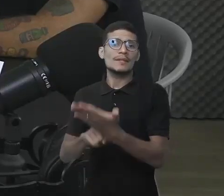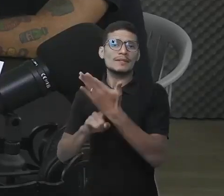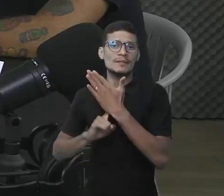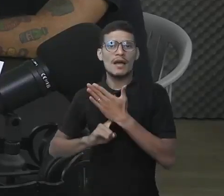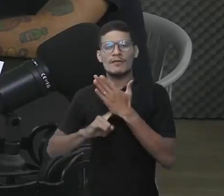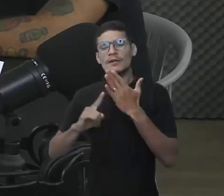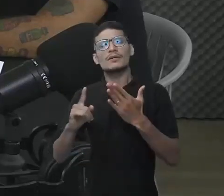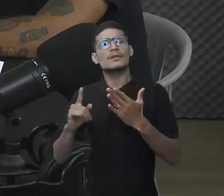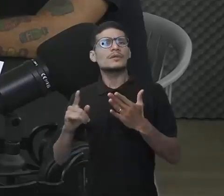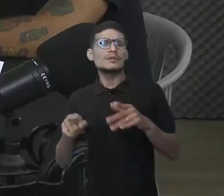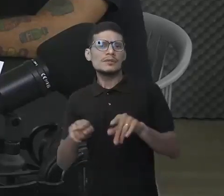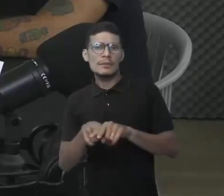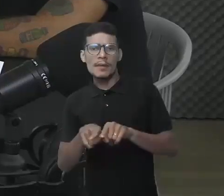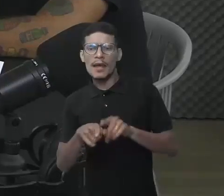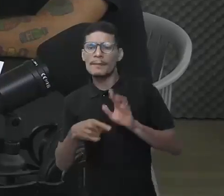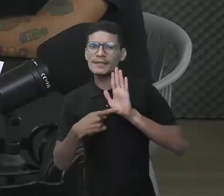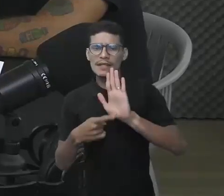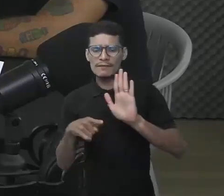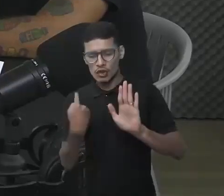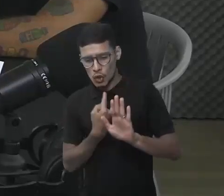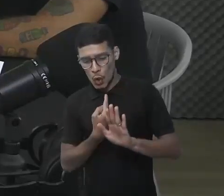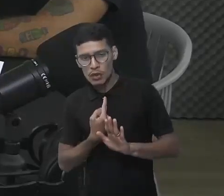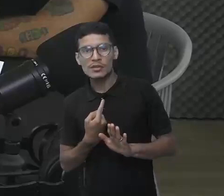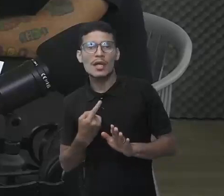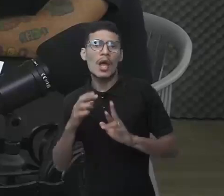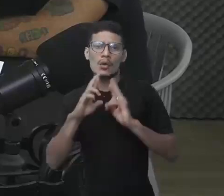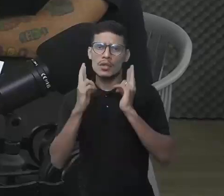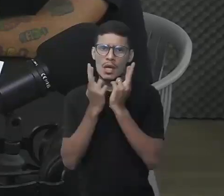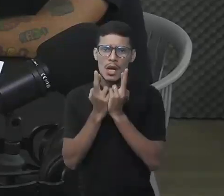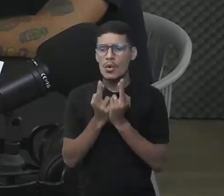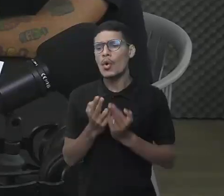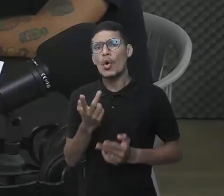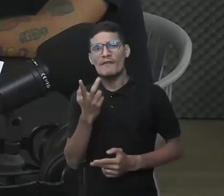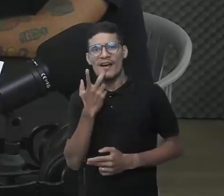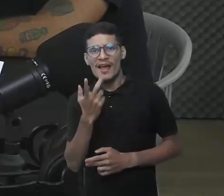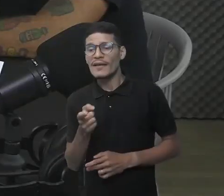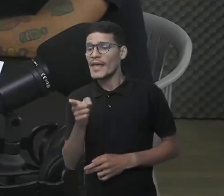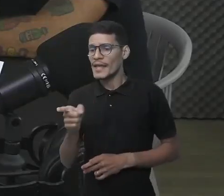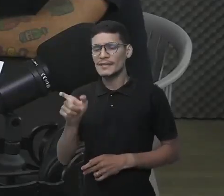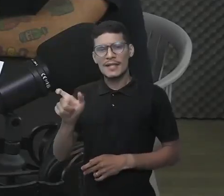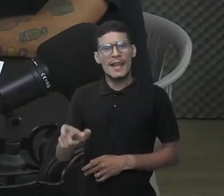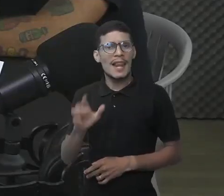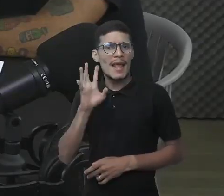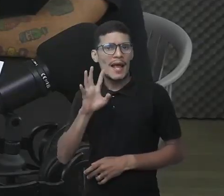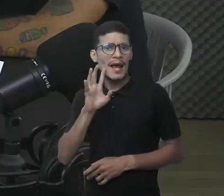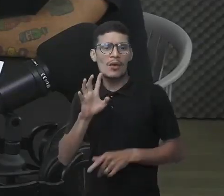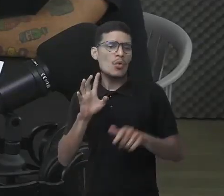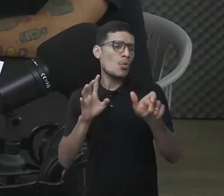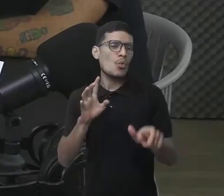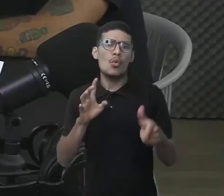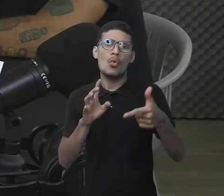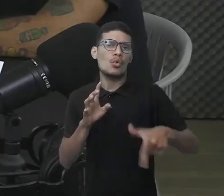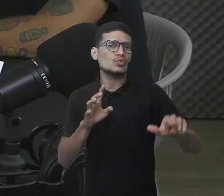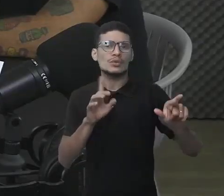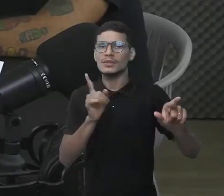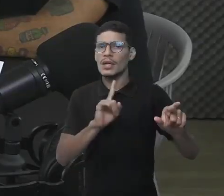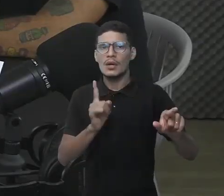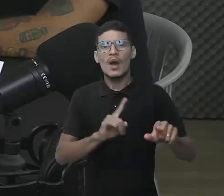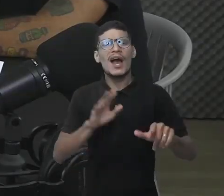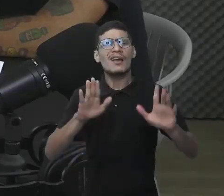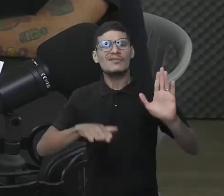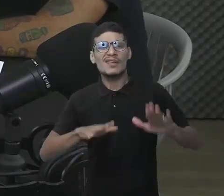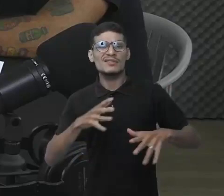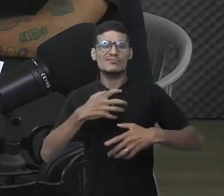uma reunião com a gente, e a gente disse: não, esse está legal, esse não. Porque às vezes um adolescente está muito vulnerabilizado, está passando por